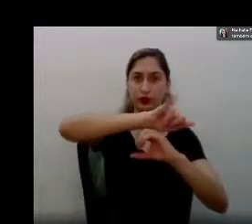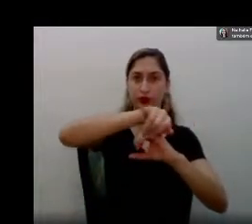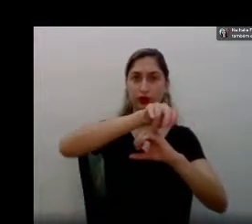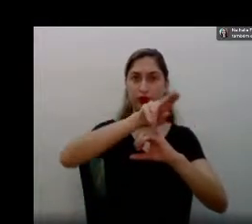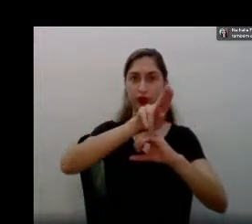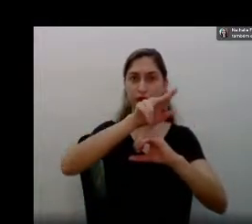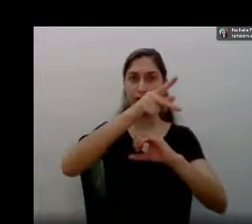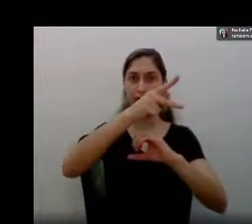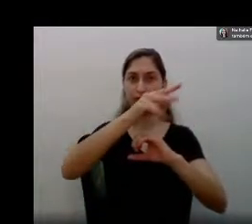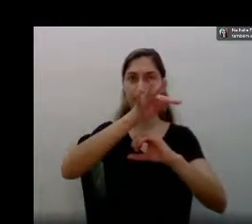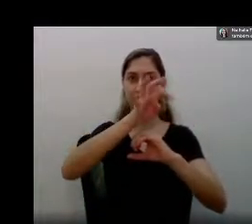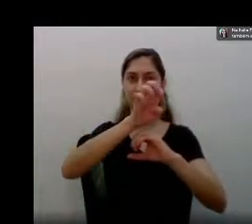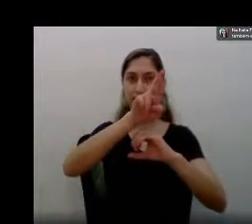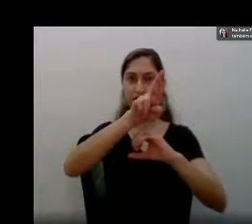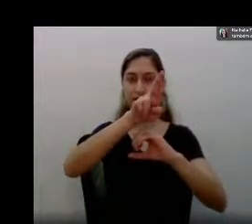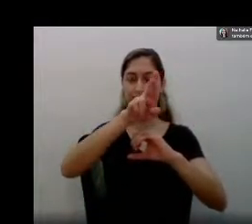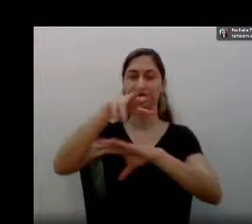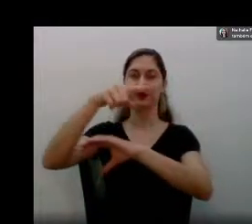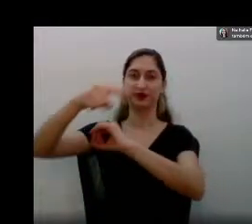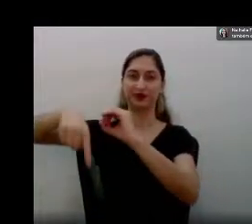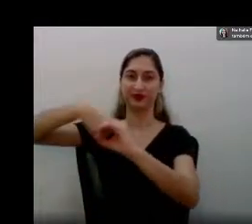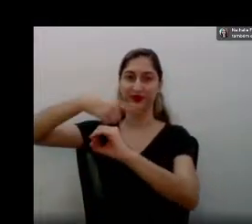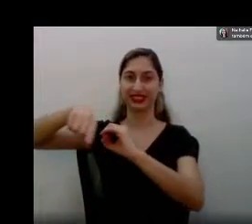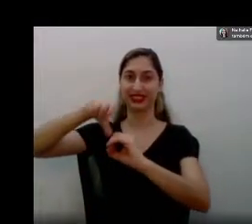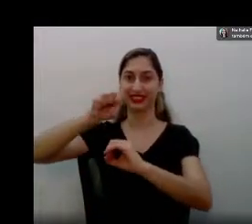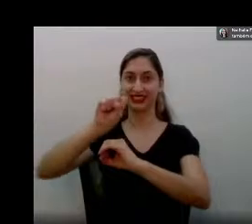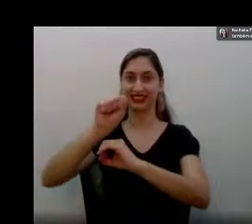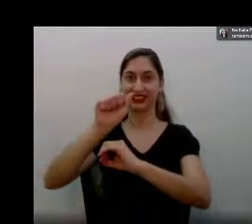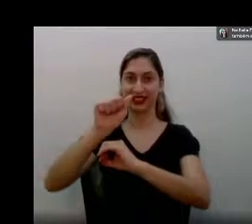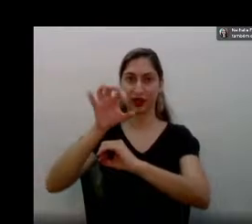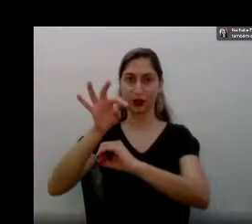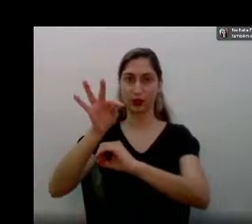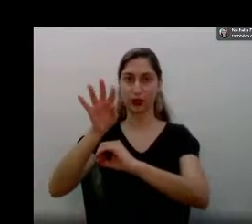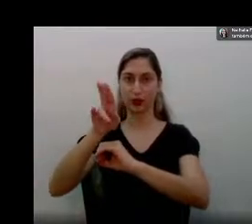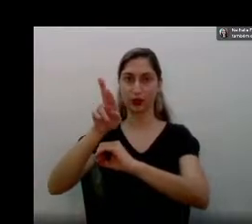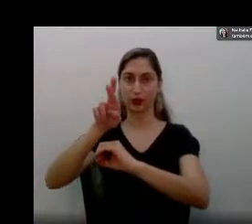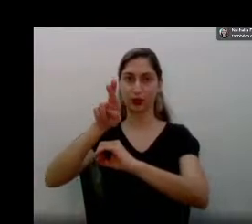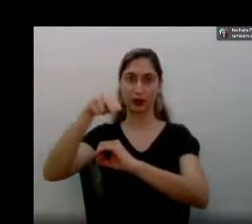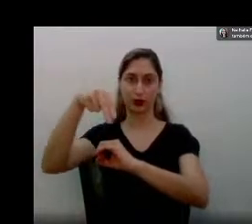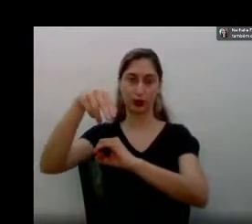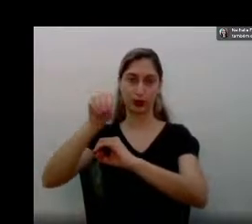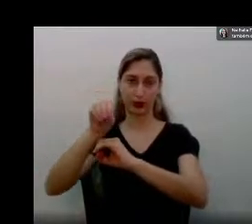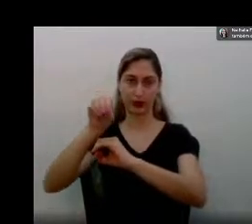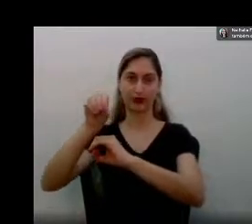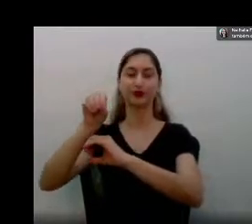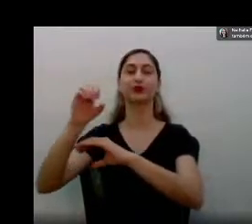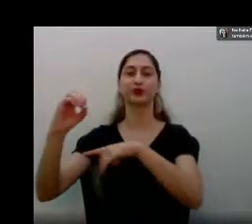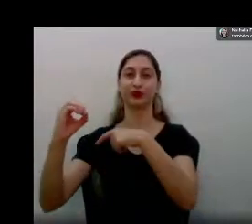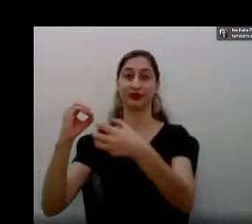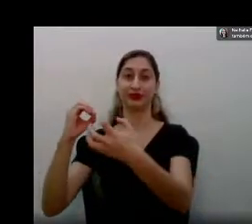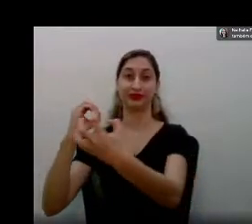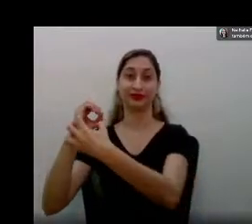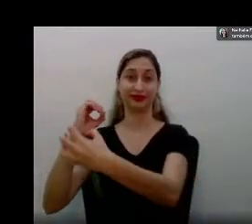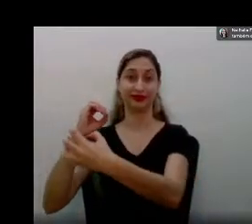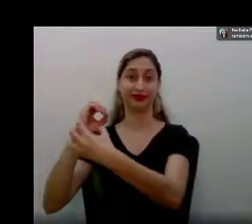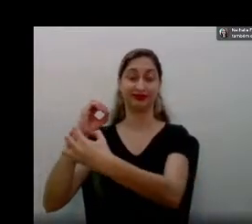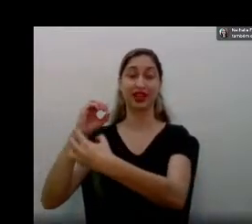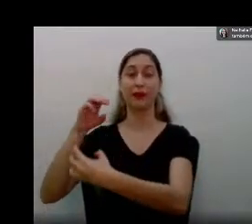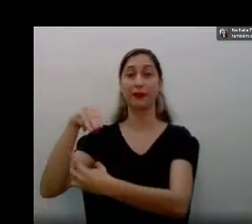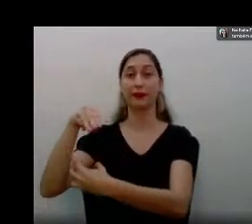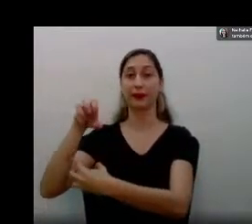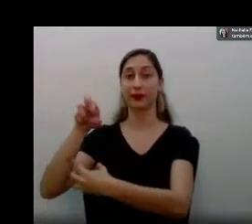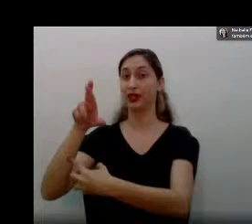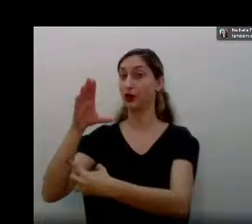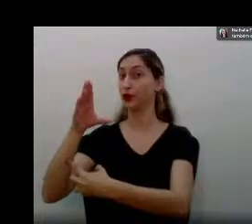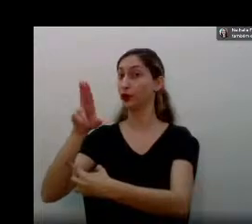do sistema do Sol né parece a luz bocado né não tem atmosfera tem nada né ah se der em saber mais